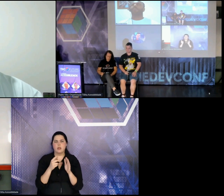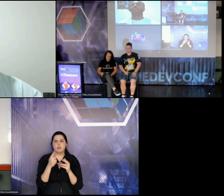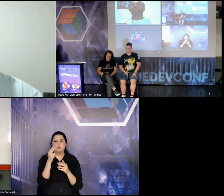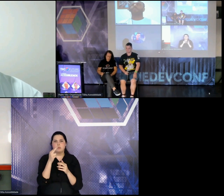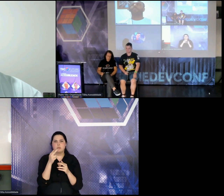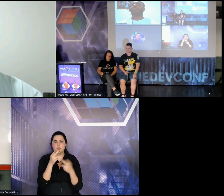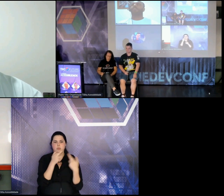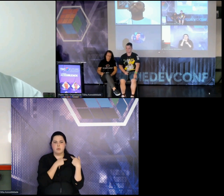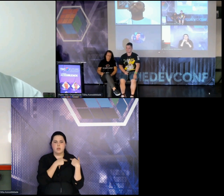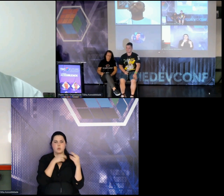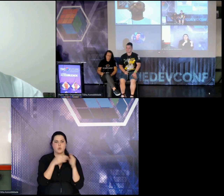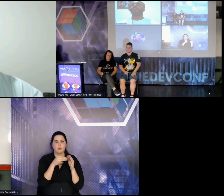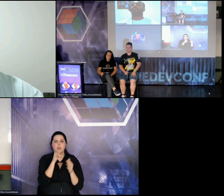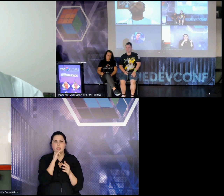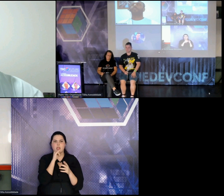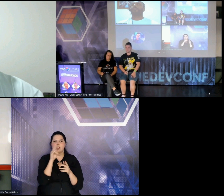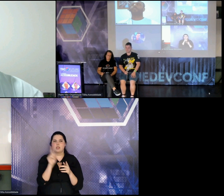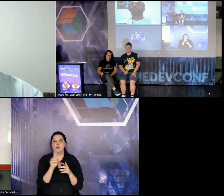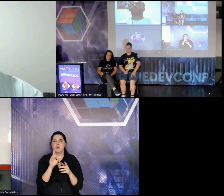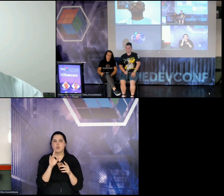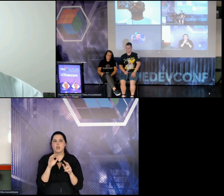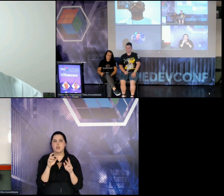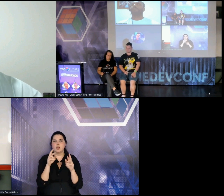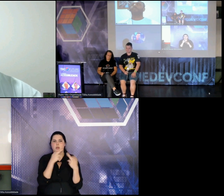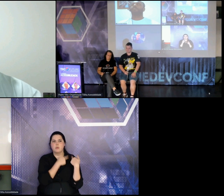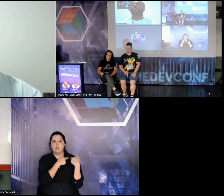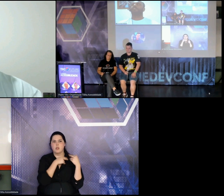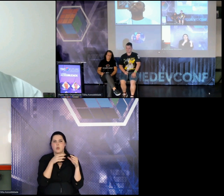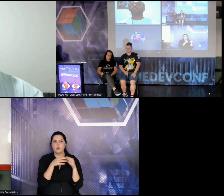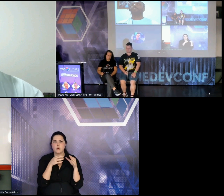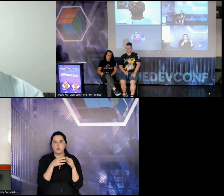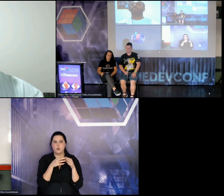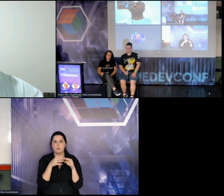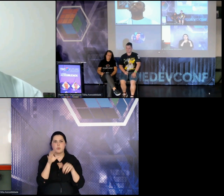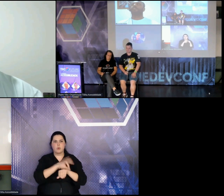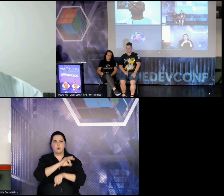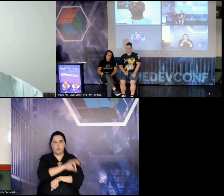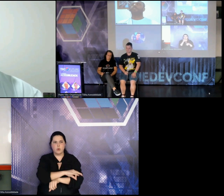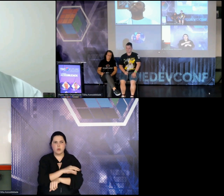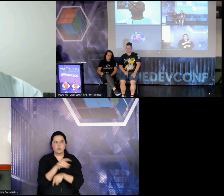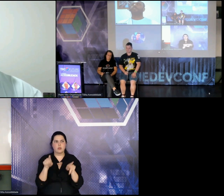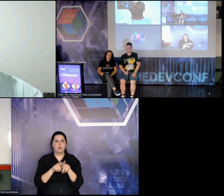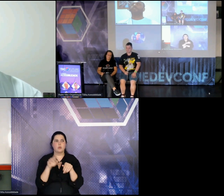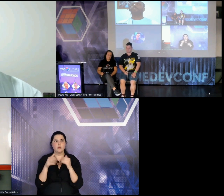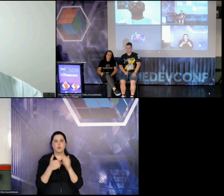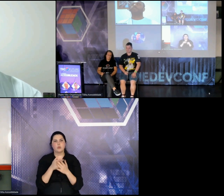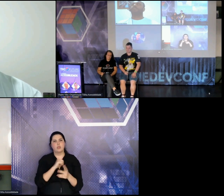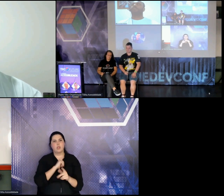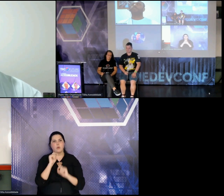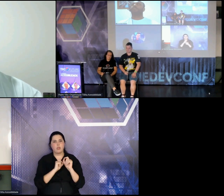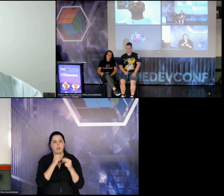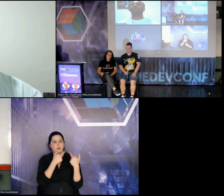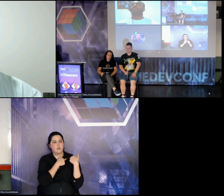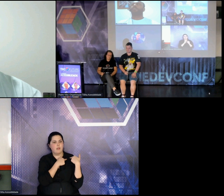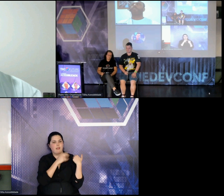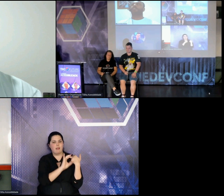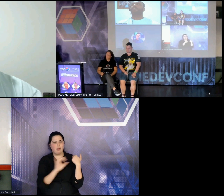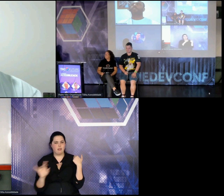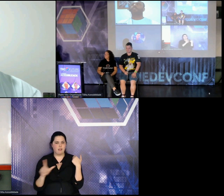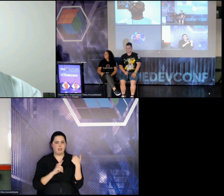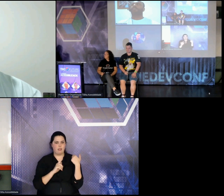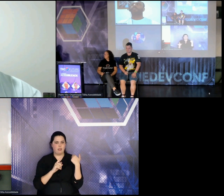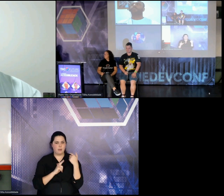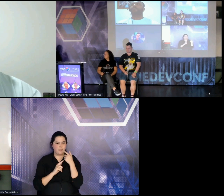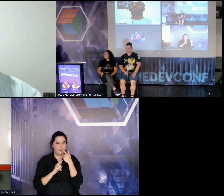que testa ou só a responsabilidade do time que coda. Todo mundo tem ali a sua responsabilidade e